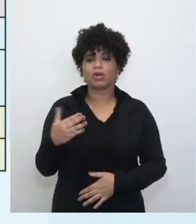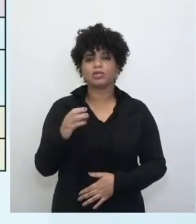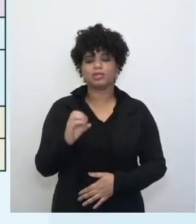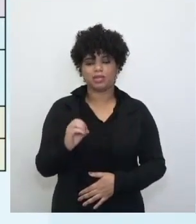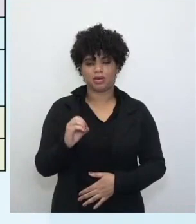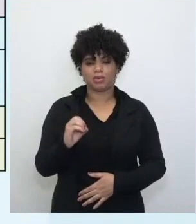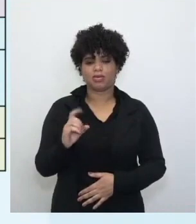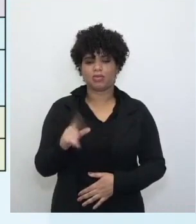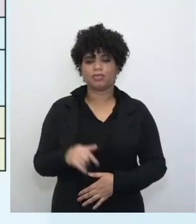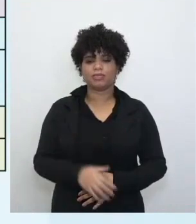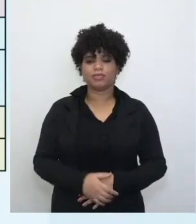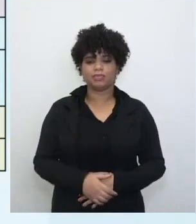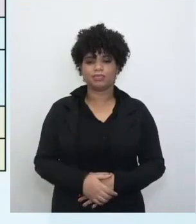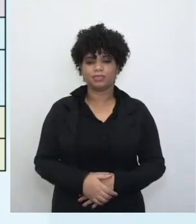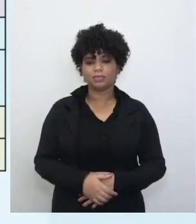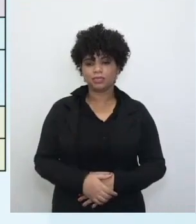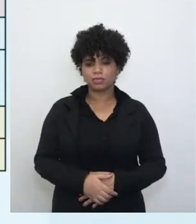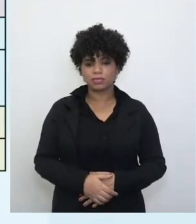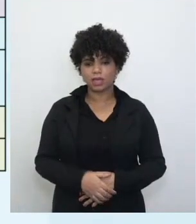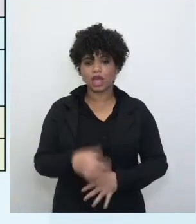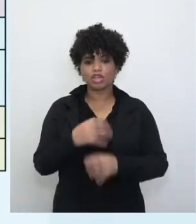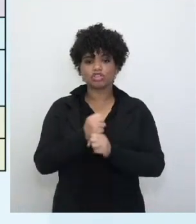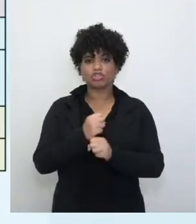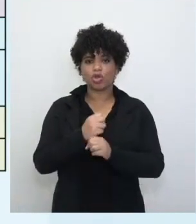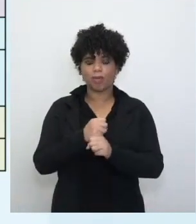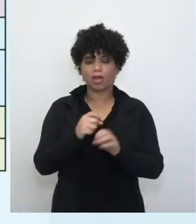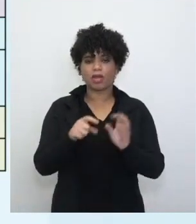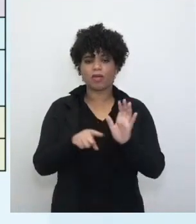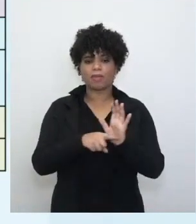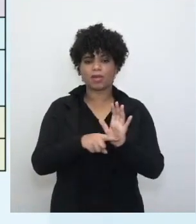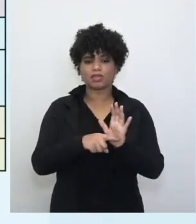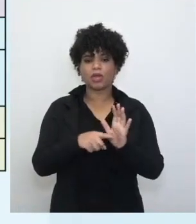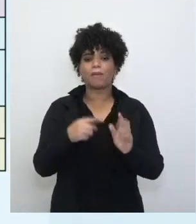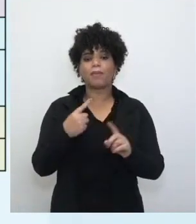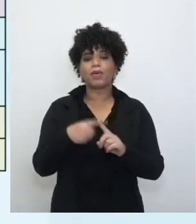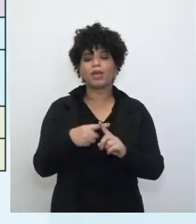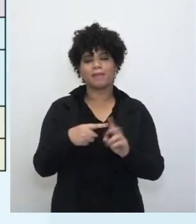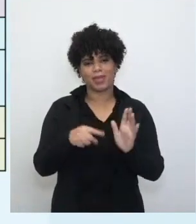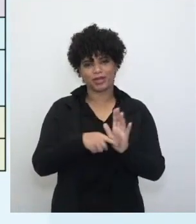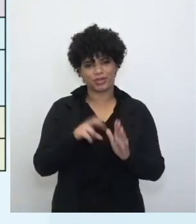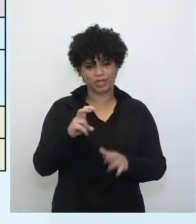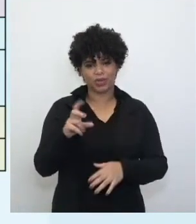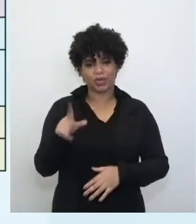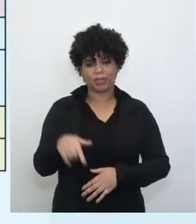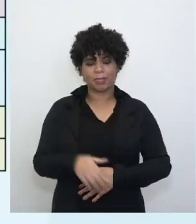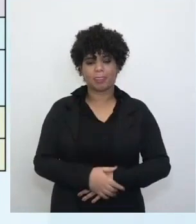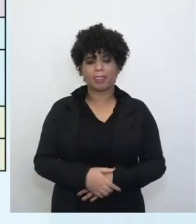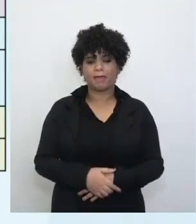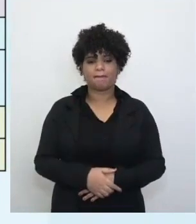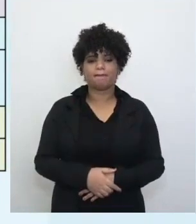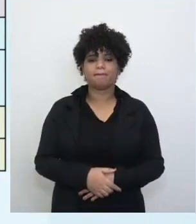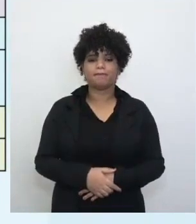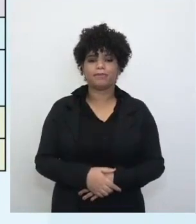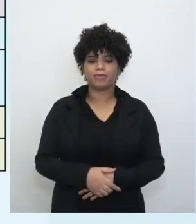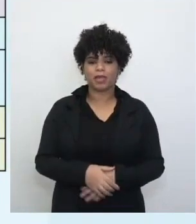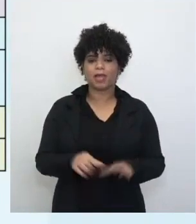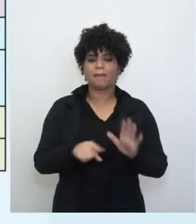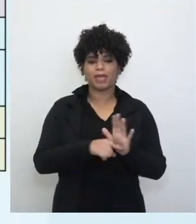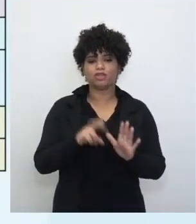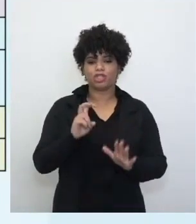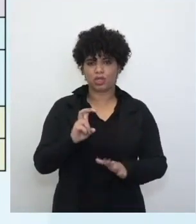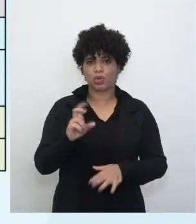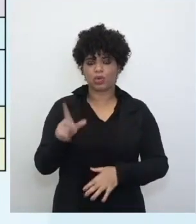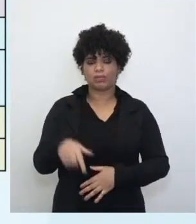0. Agora, pego o 0 e somo com o coeficiente lá do p de x, que é menos 5. 0 com menos 5 dá o próprio menos